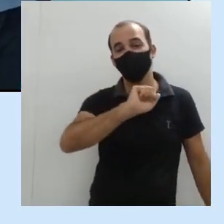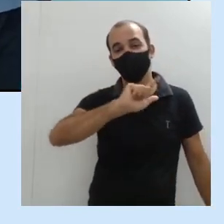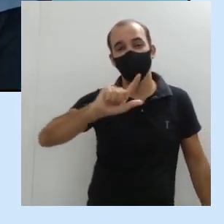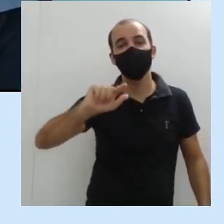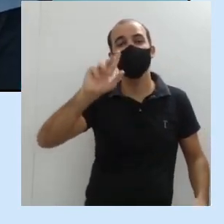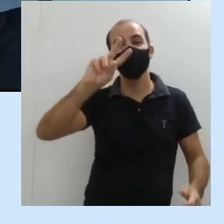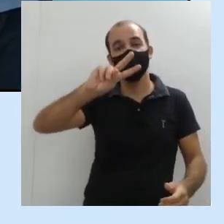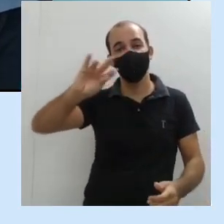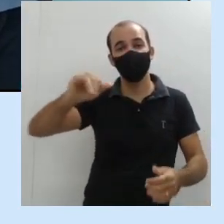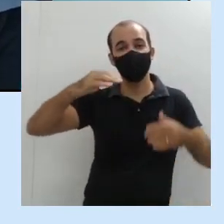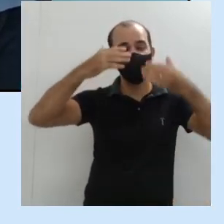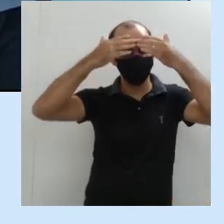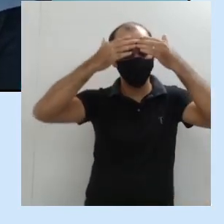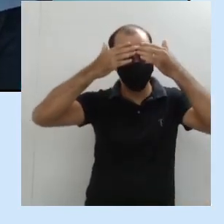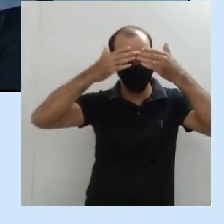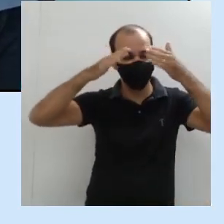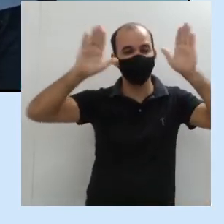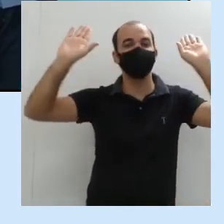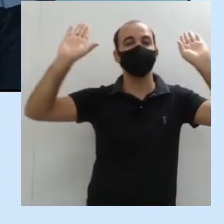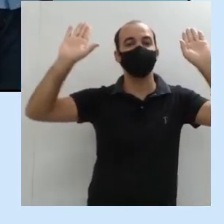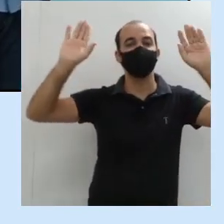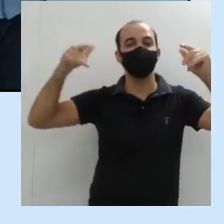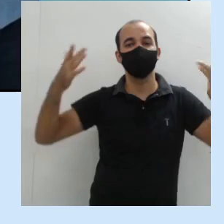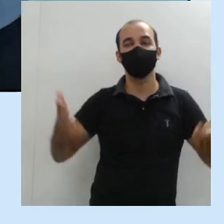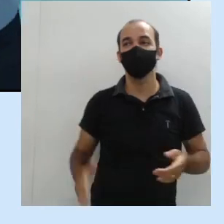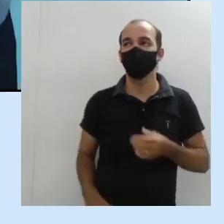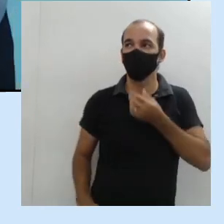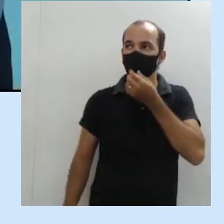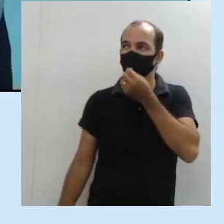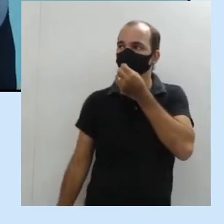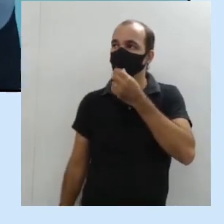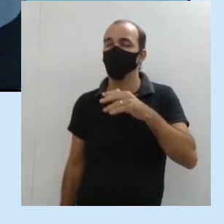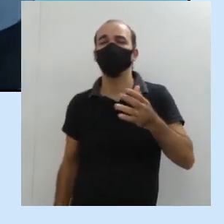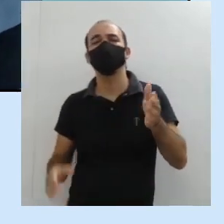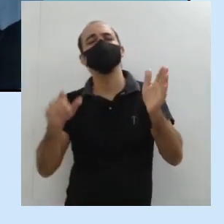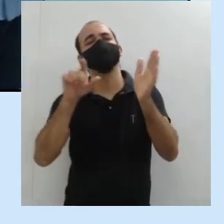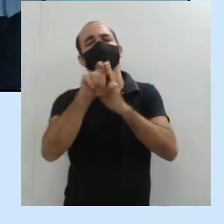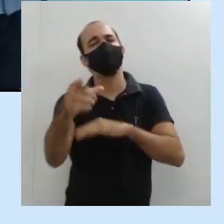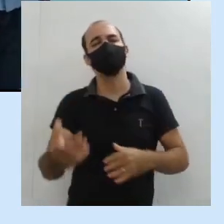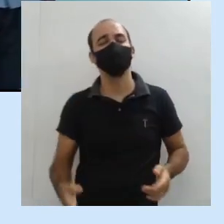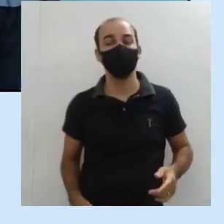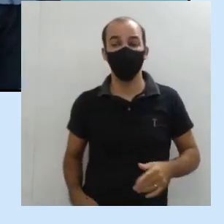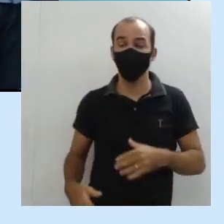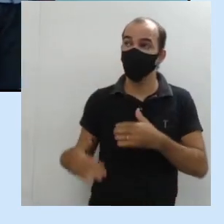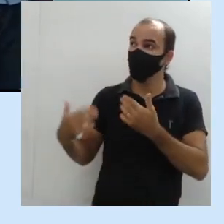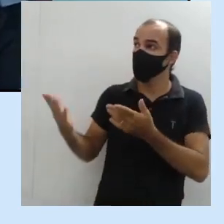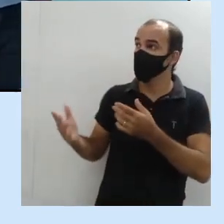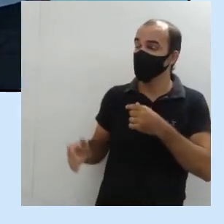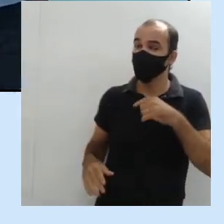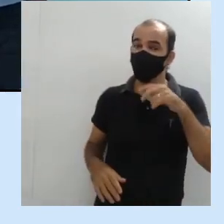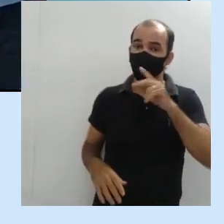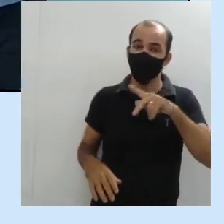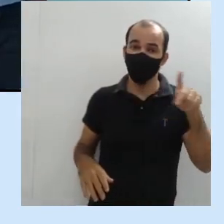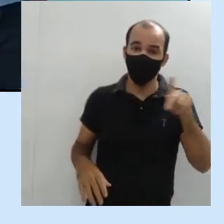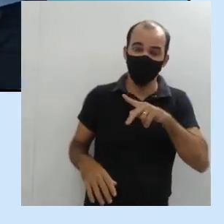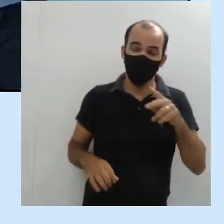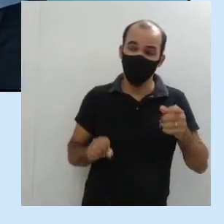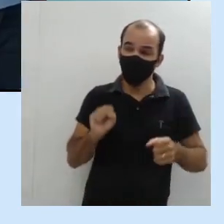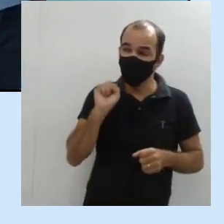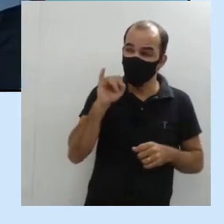professor, mas se a minha busca me levar a um pensamento contrário daquele que está ao meu lado?